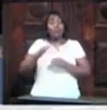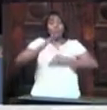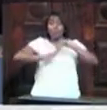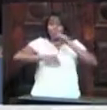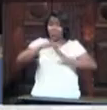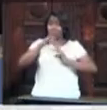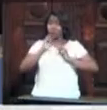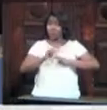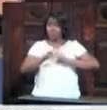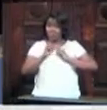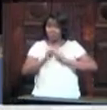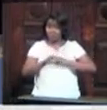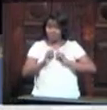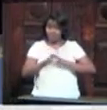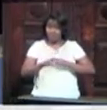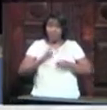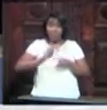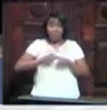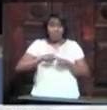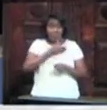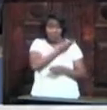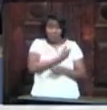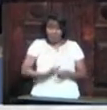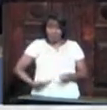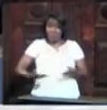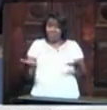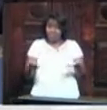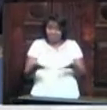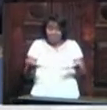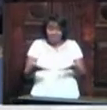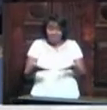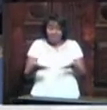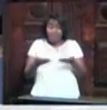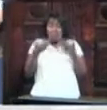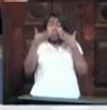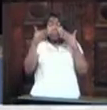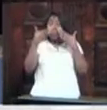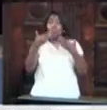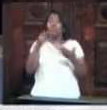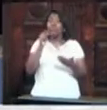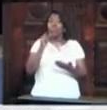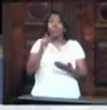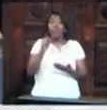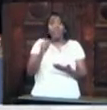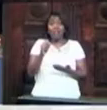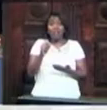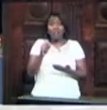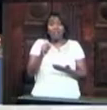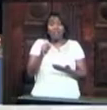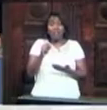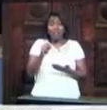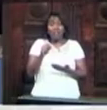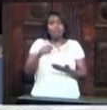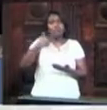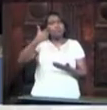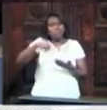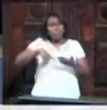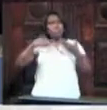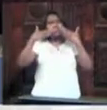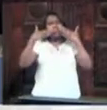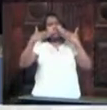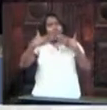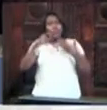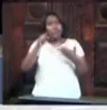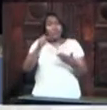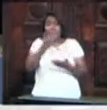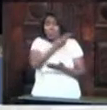educação, porque o governo agora já demonstrou, é mais um atestado. O governo